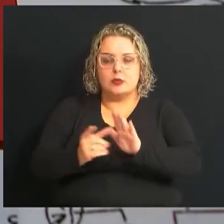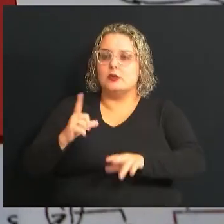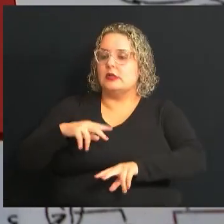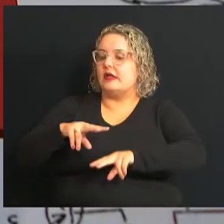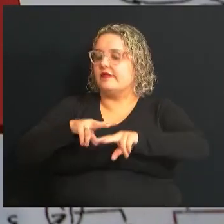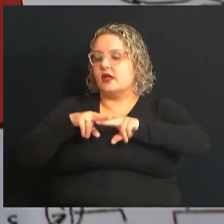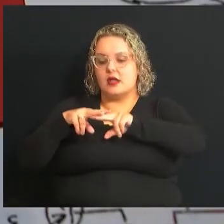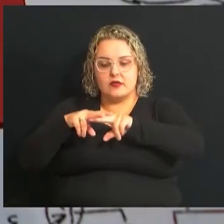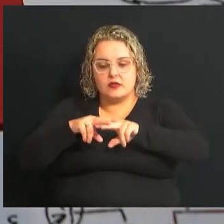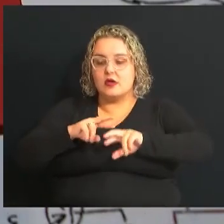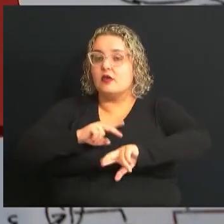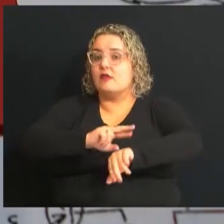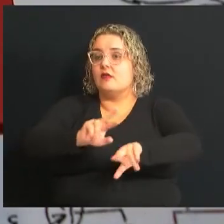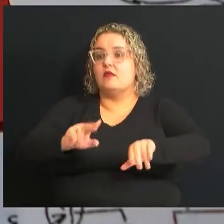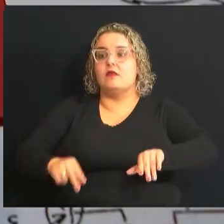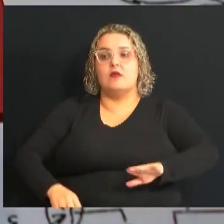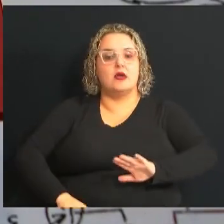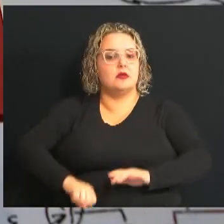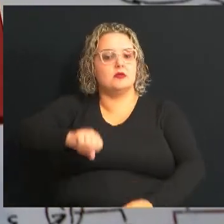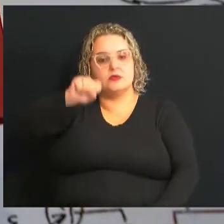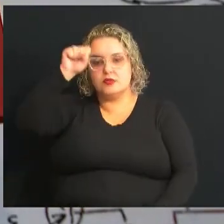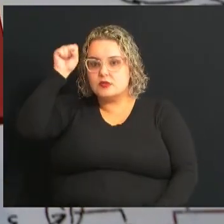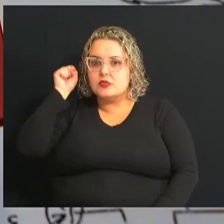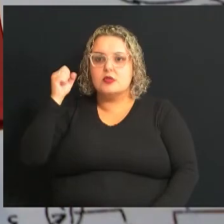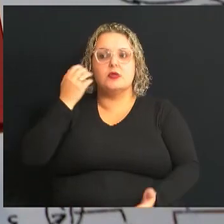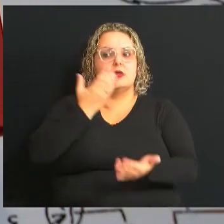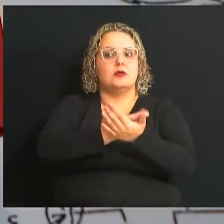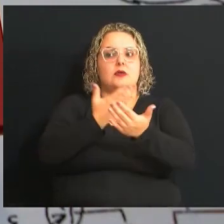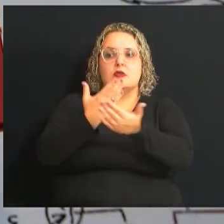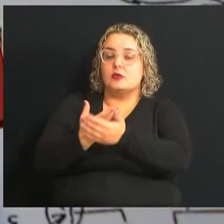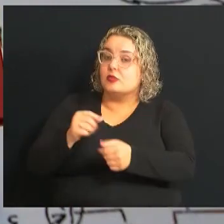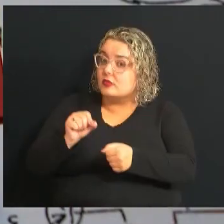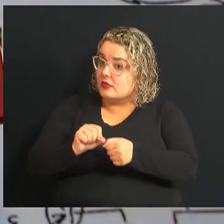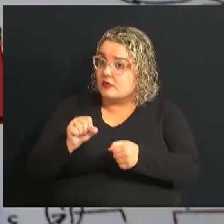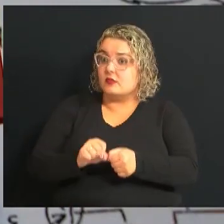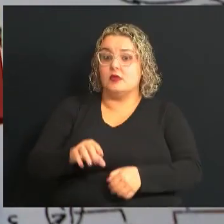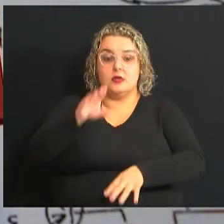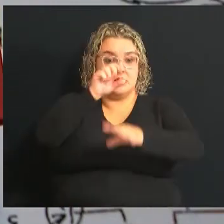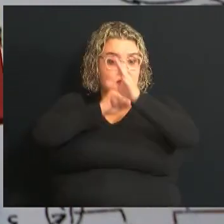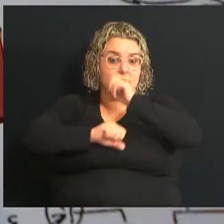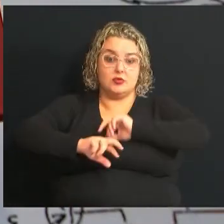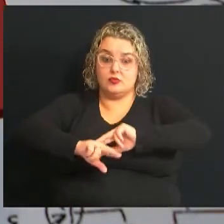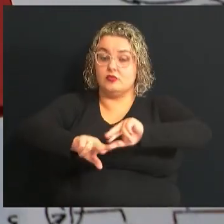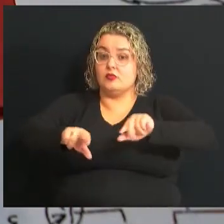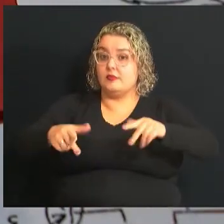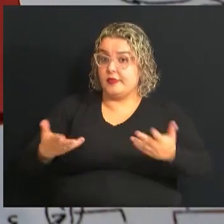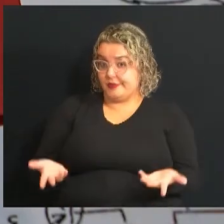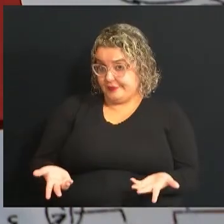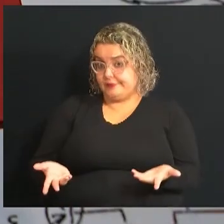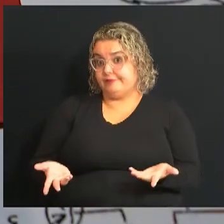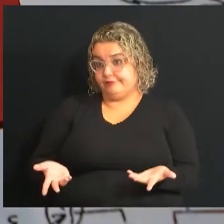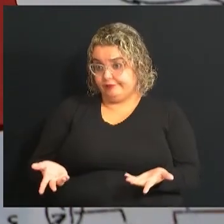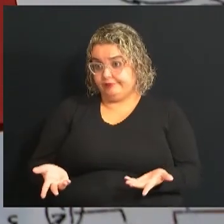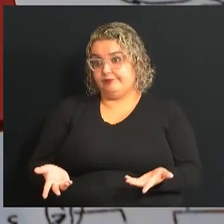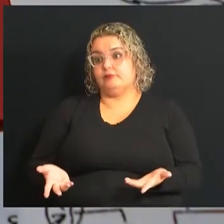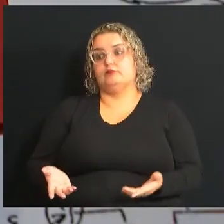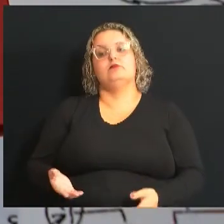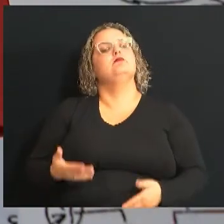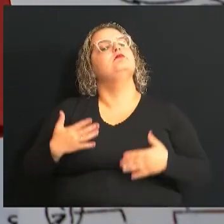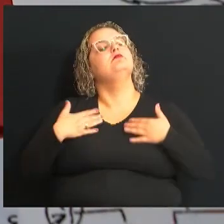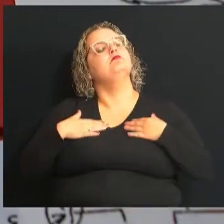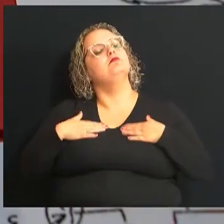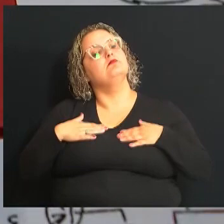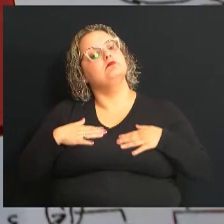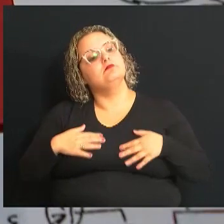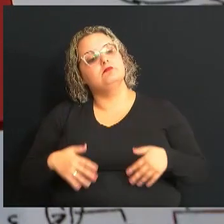teve vários vestibulares já que esse aluno já deve ter feito, aprendido com vários deles. Então, assim, fica de boa,